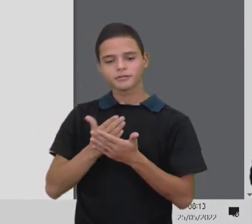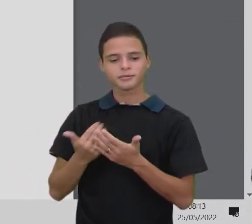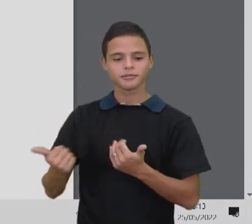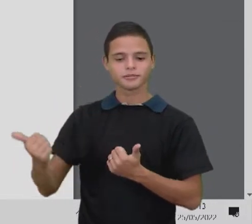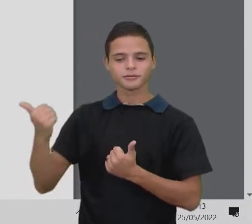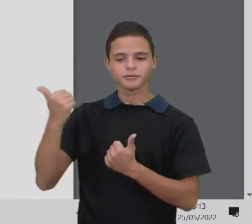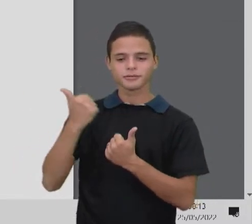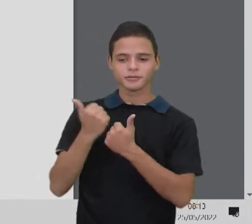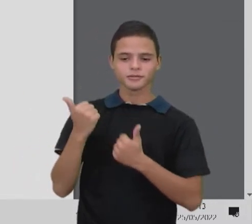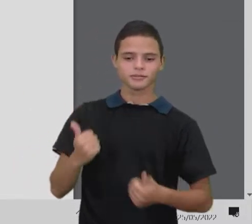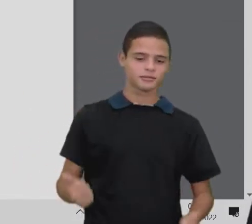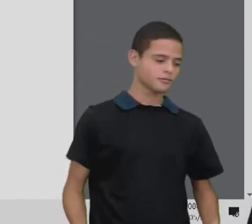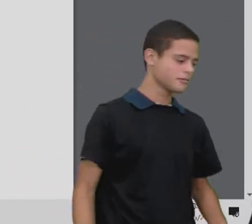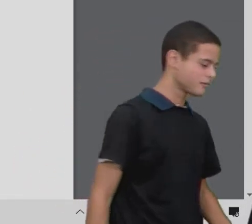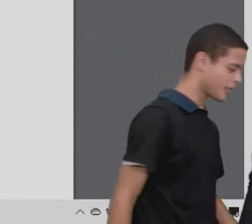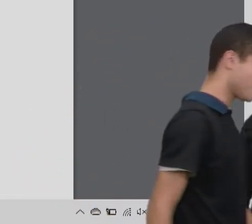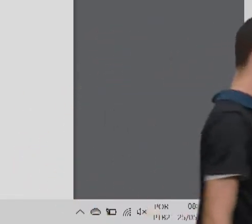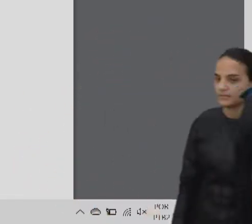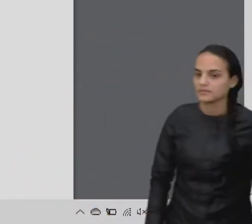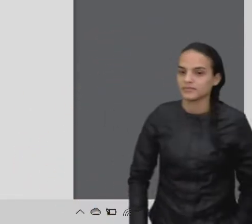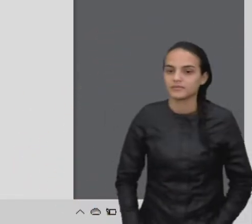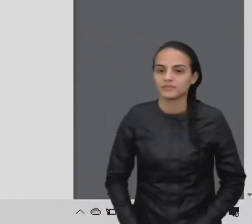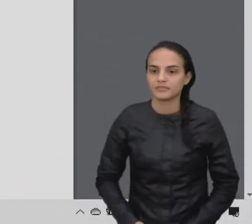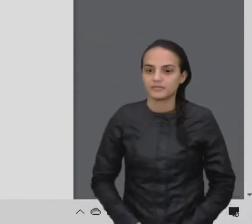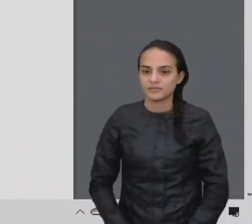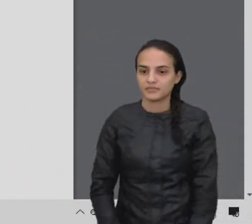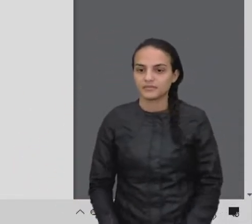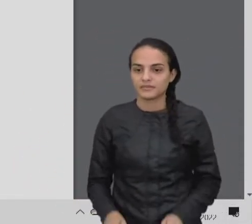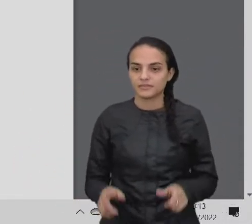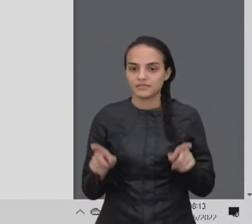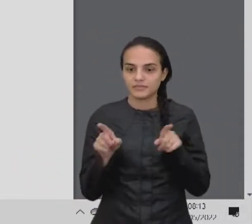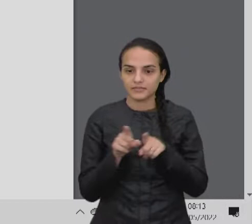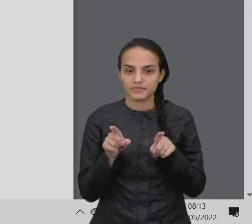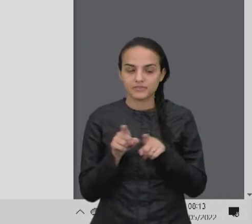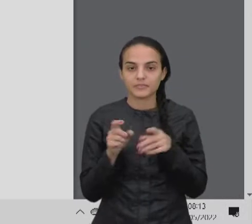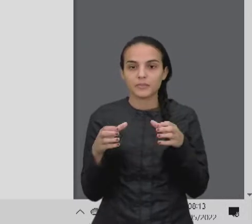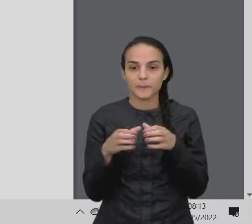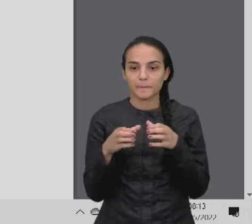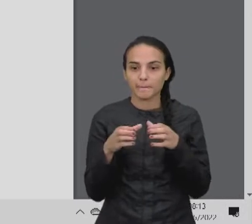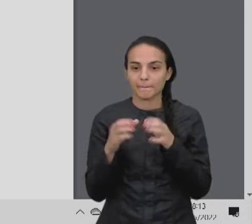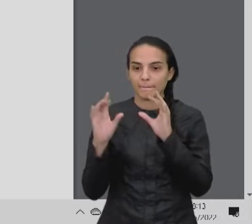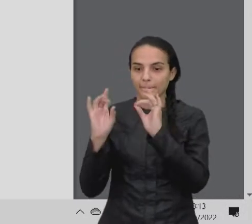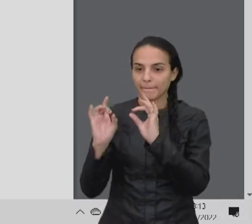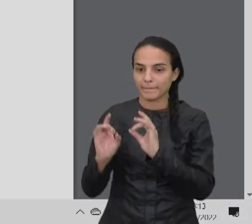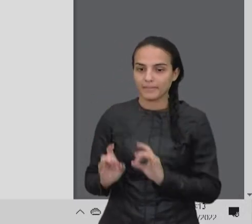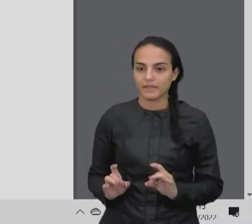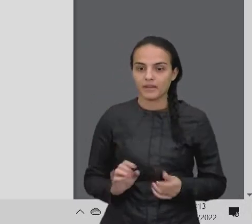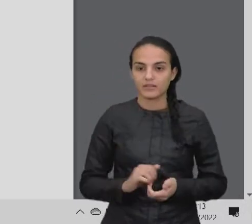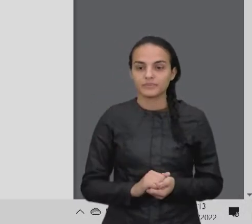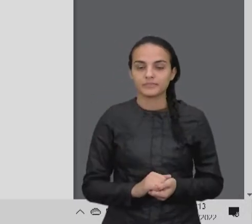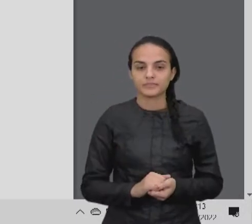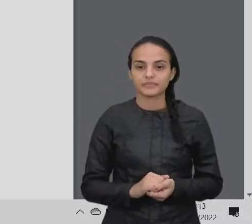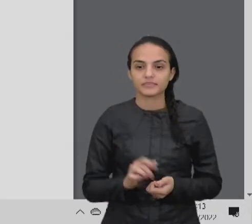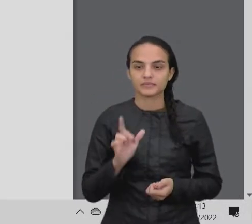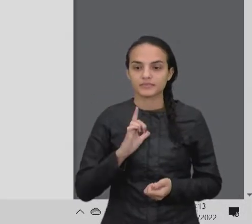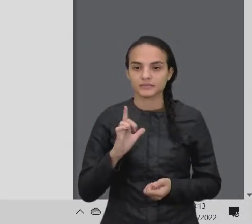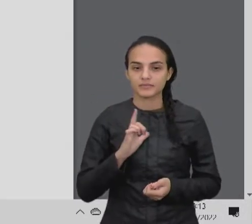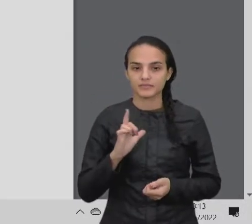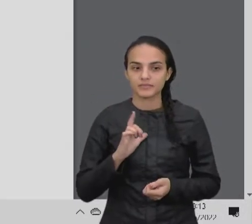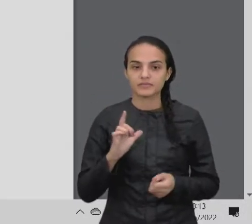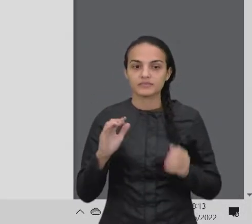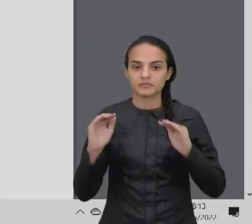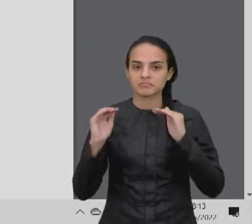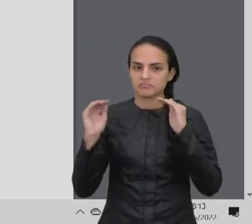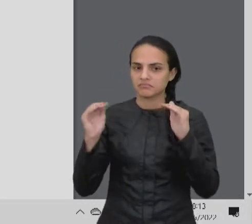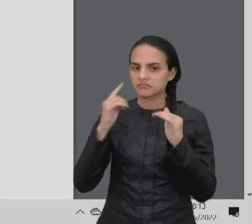tá? Não de prédio. Tá? Então, eu tenho a zona exclusivamente residencial. Aí tem